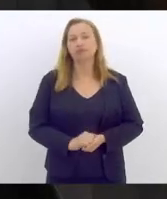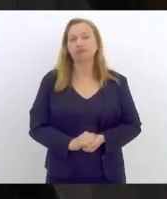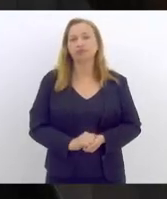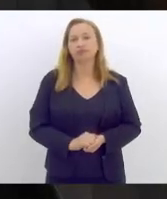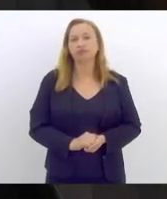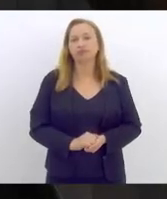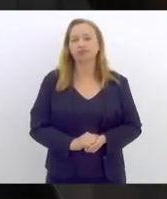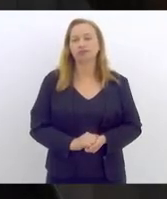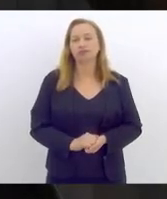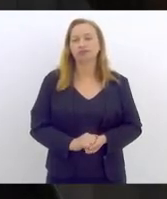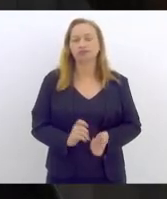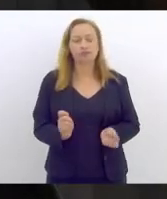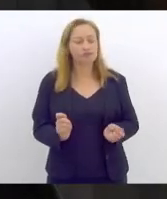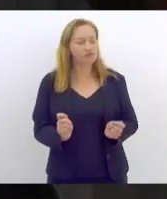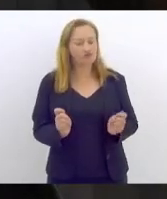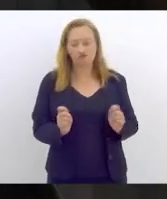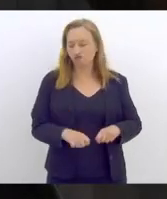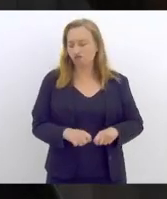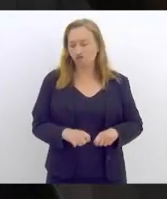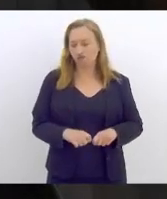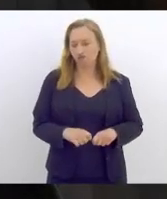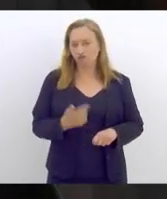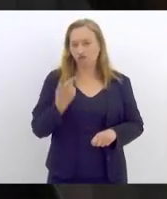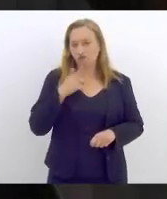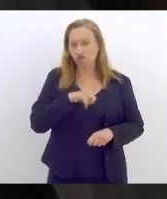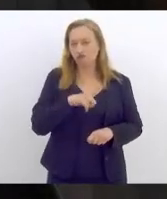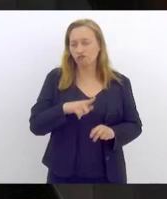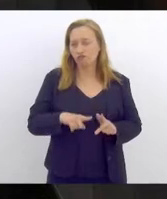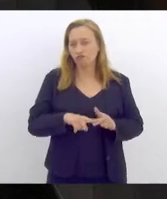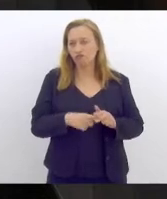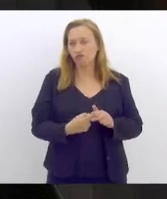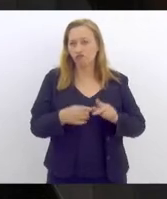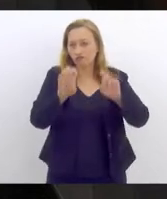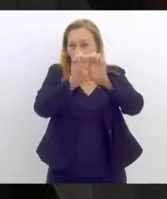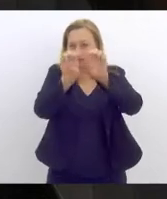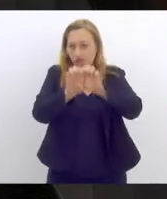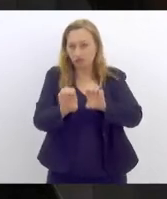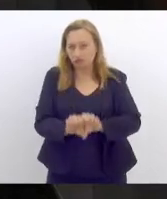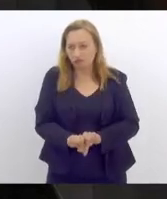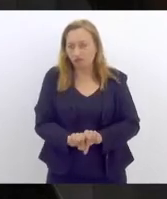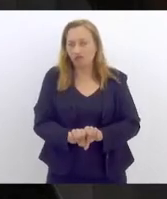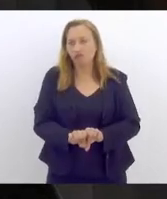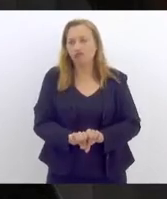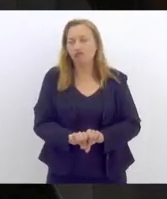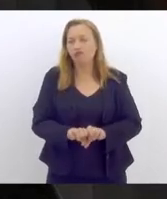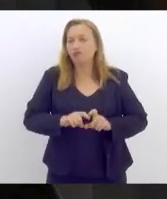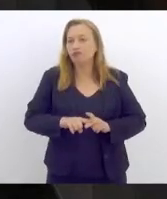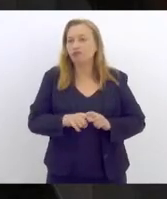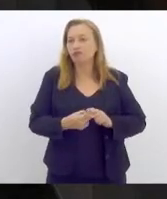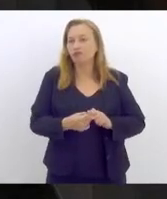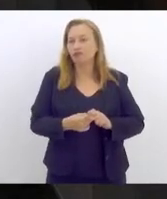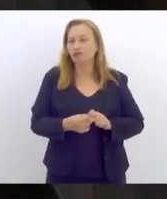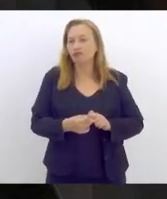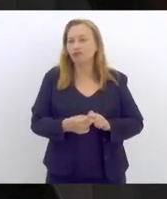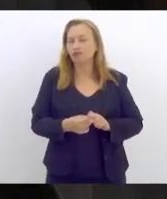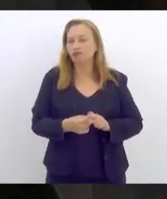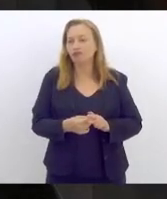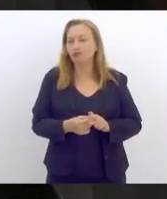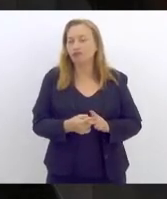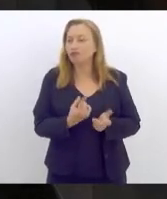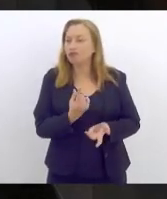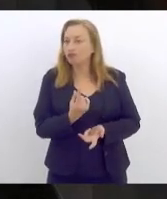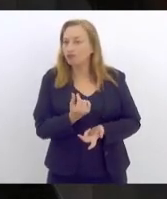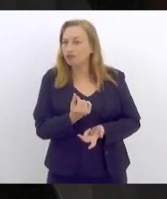incapaz de conseguir mexer na estrutura de reajuste simultâneos de